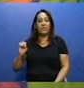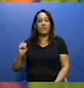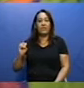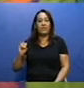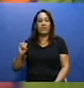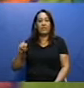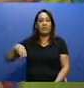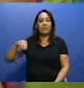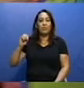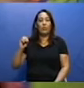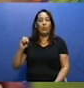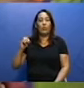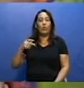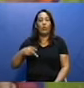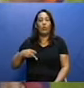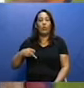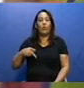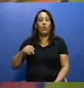21º. Desenhe aqui.